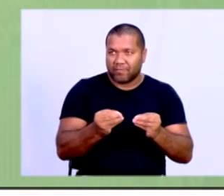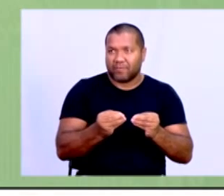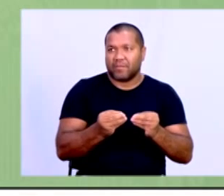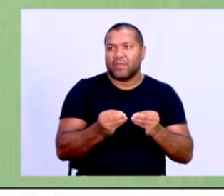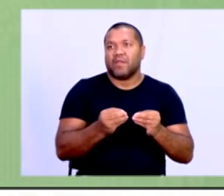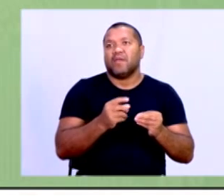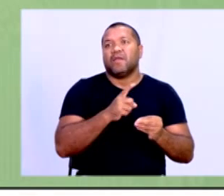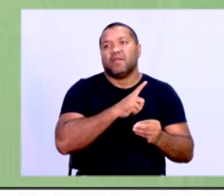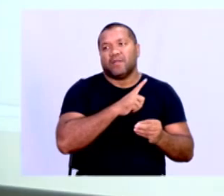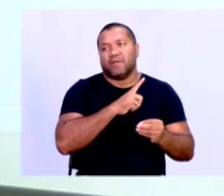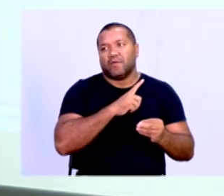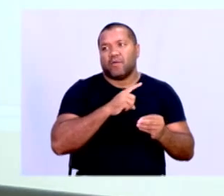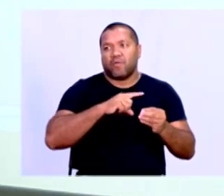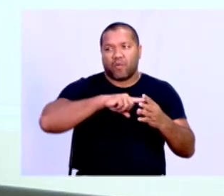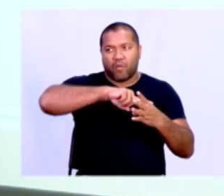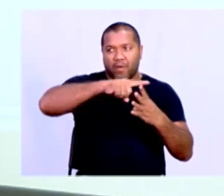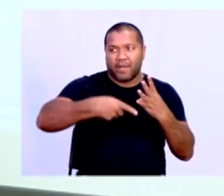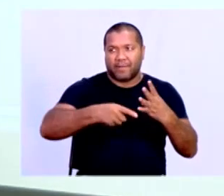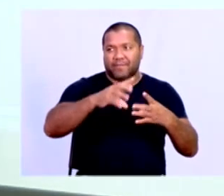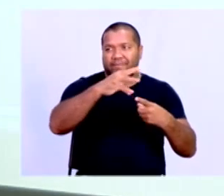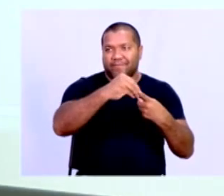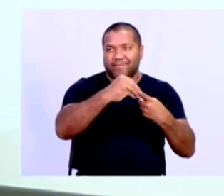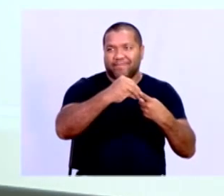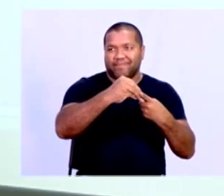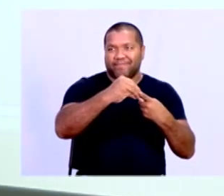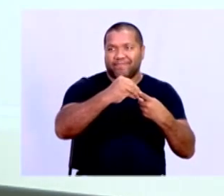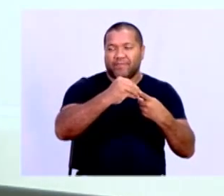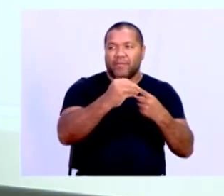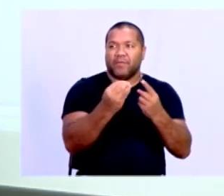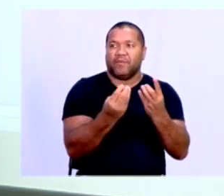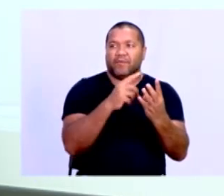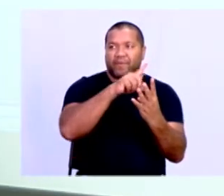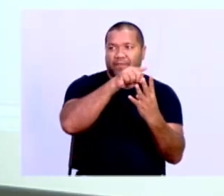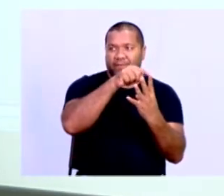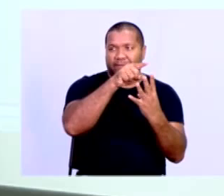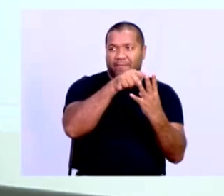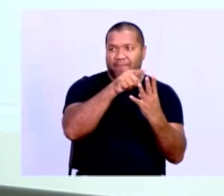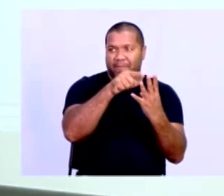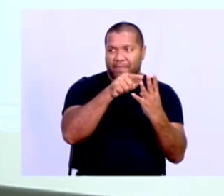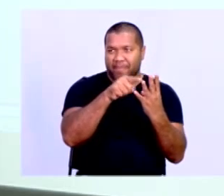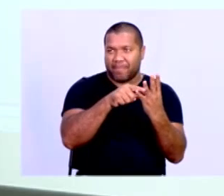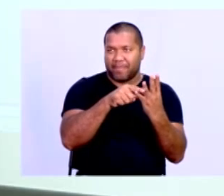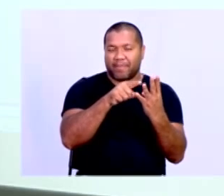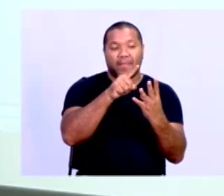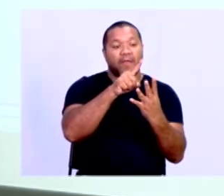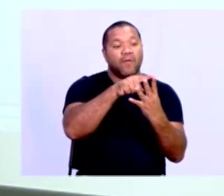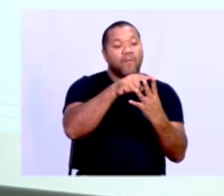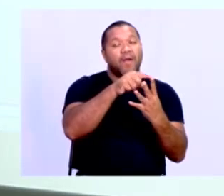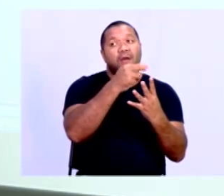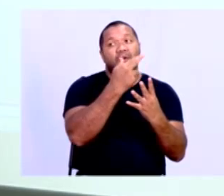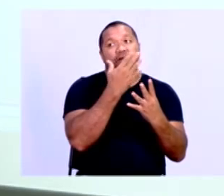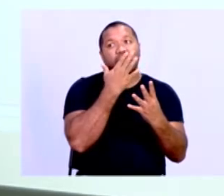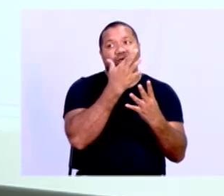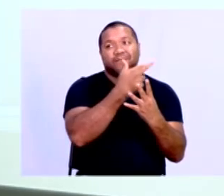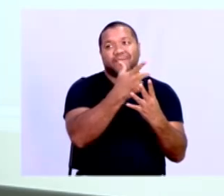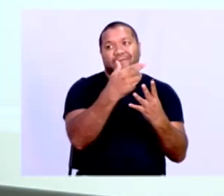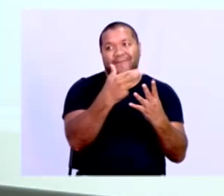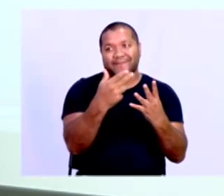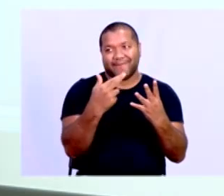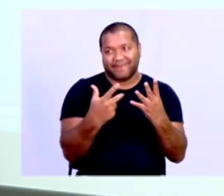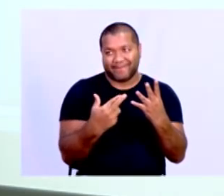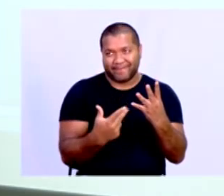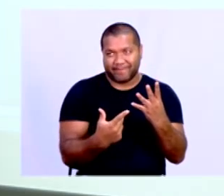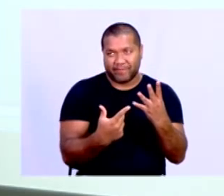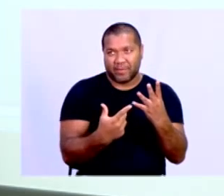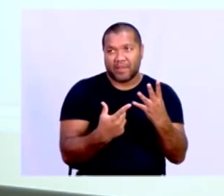Então, eu tenho 4 objetos. Cada caneta dessa tem uma característica diferente.